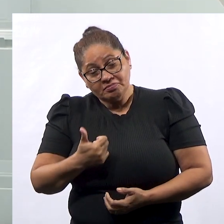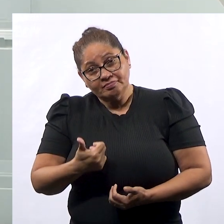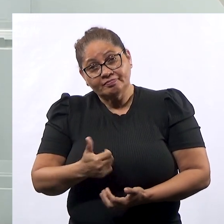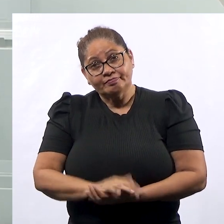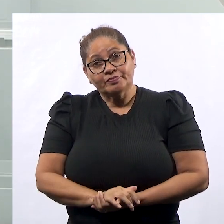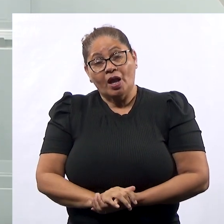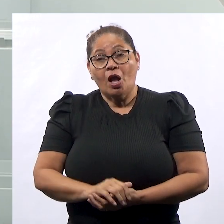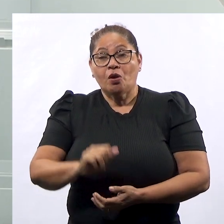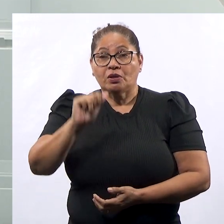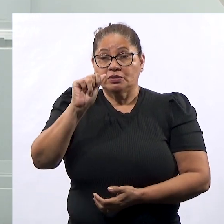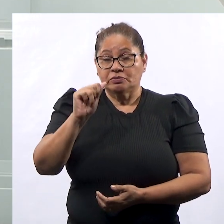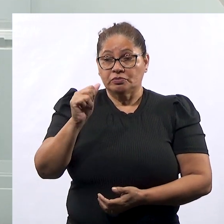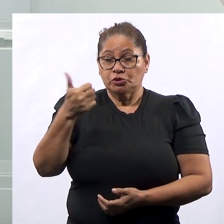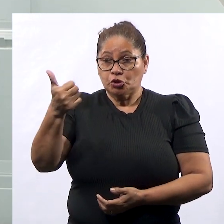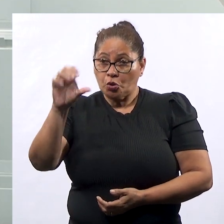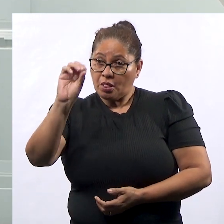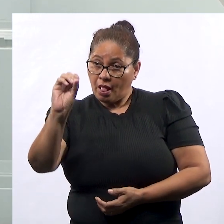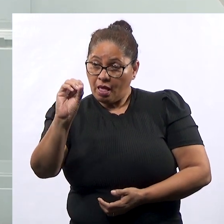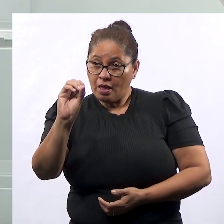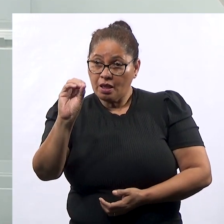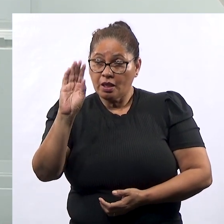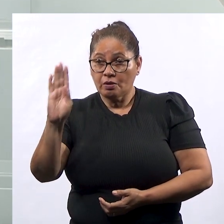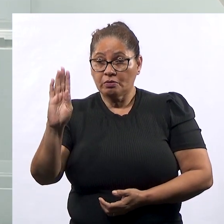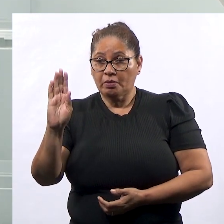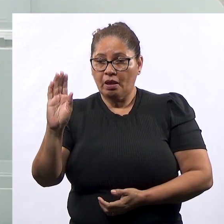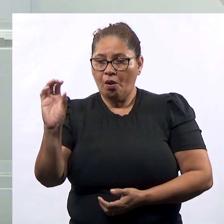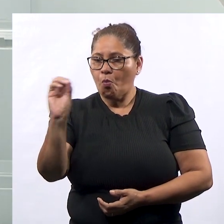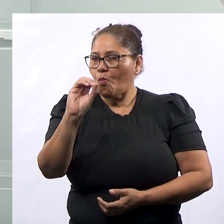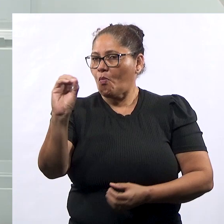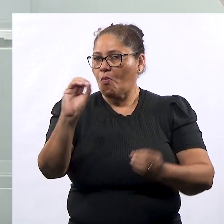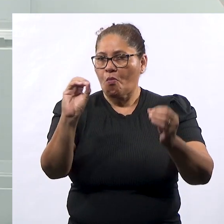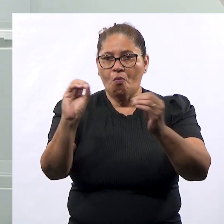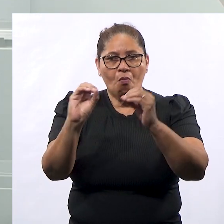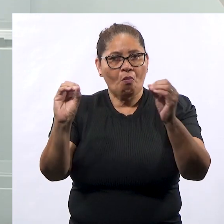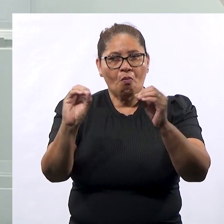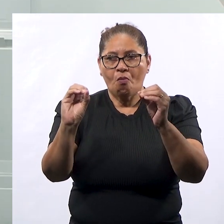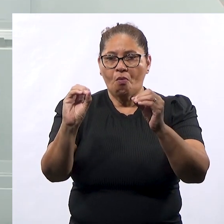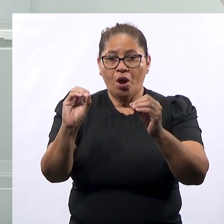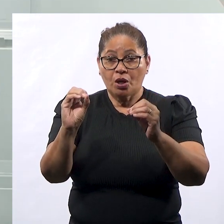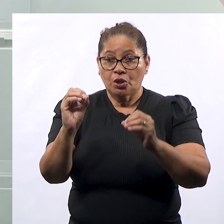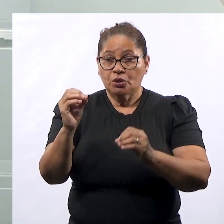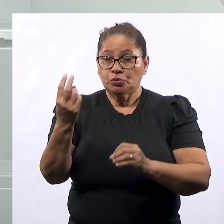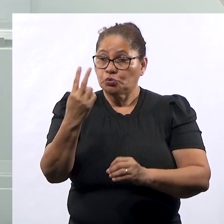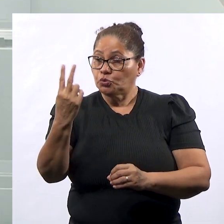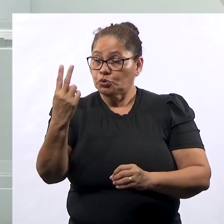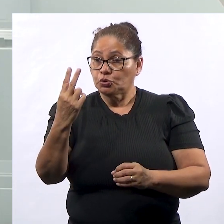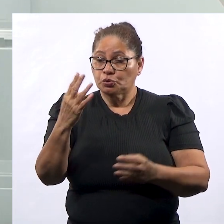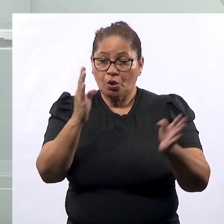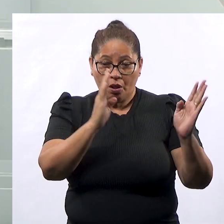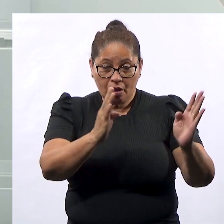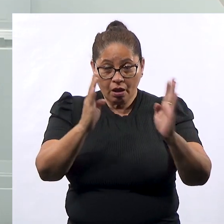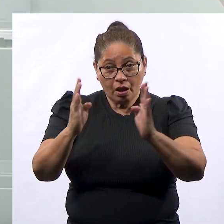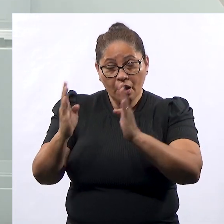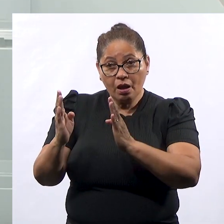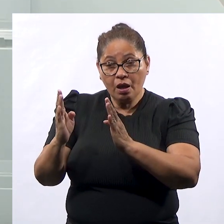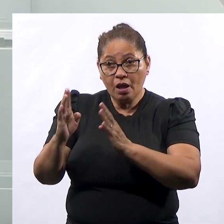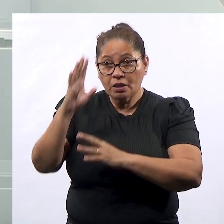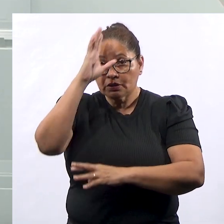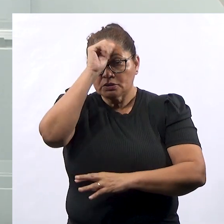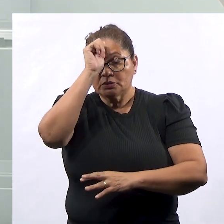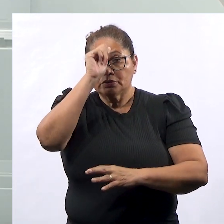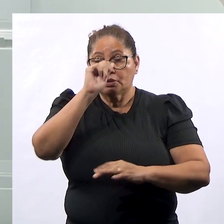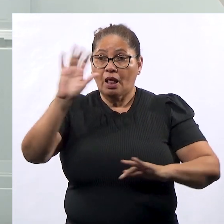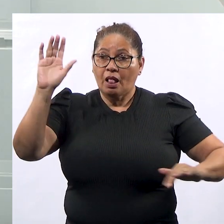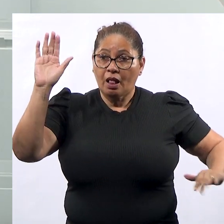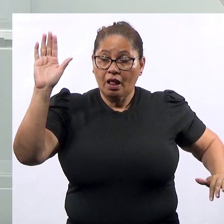Beleza. Então, o aluno A tirou 10 e o aluno B zerou. No segundo período, né, na segunda etapa